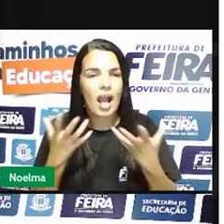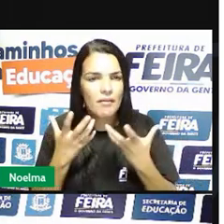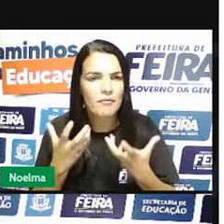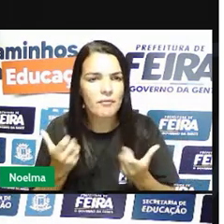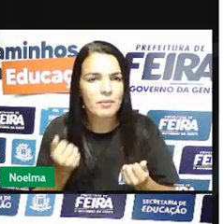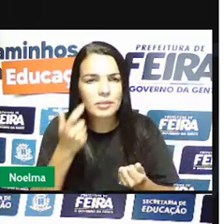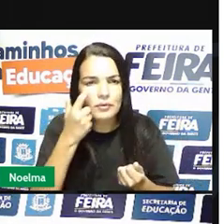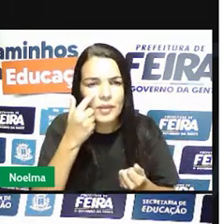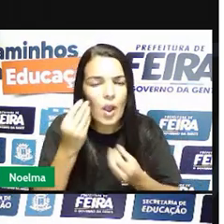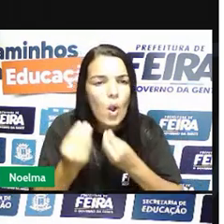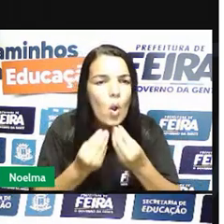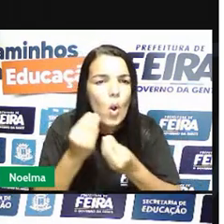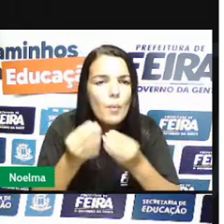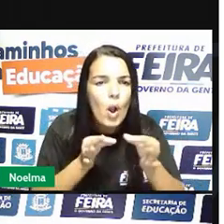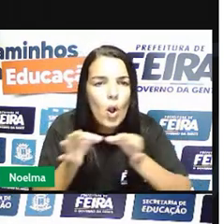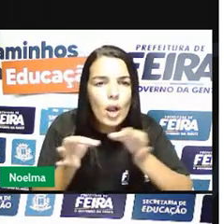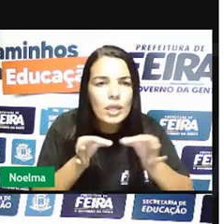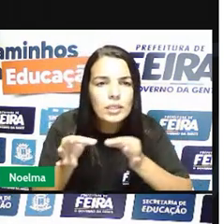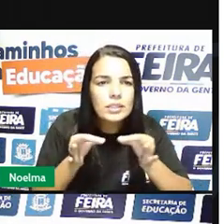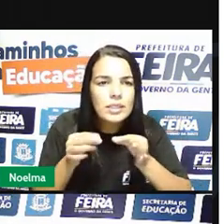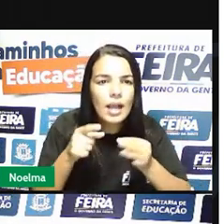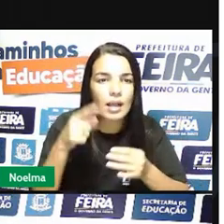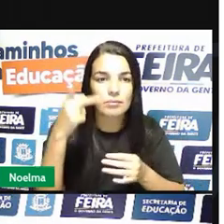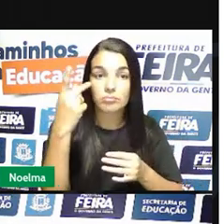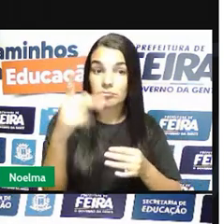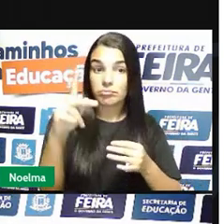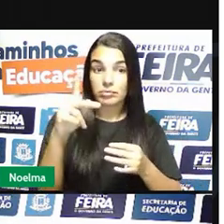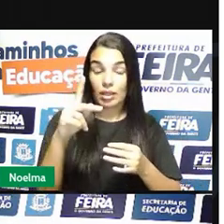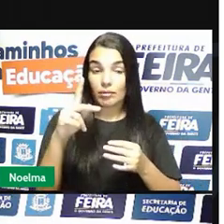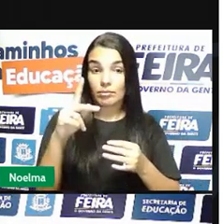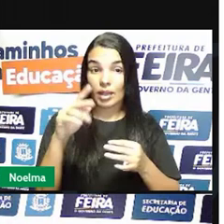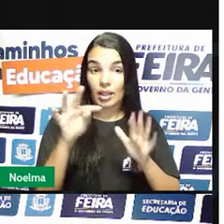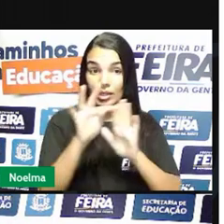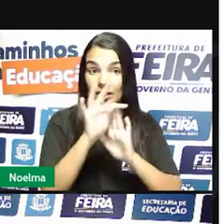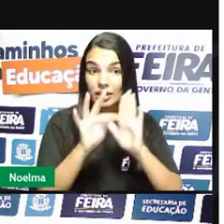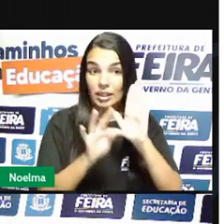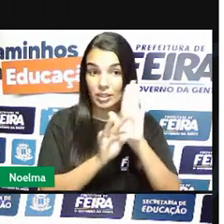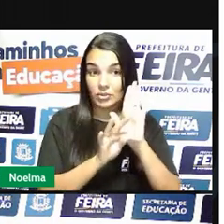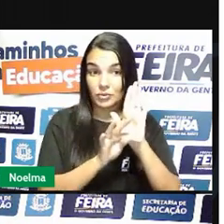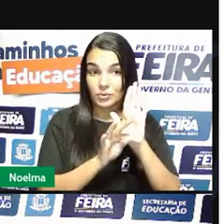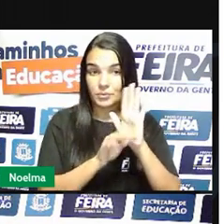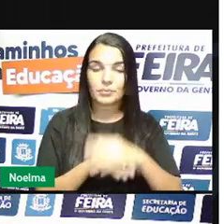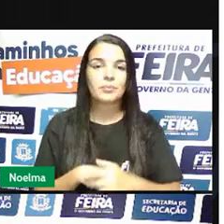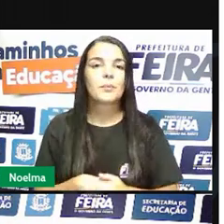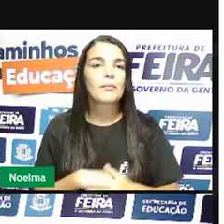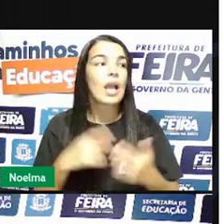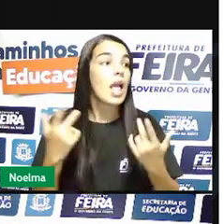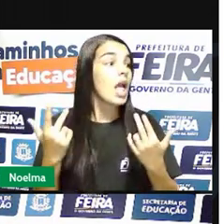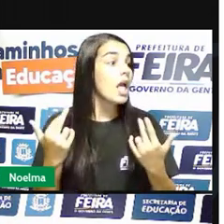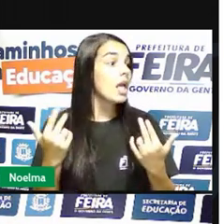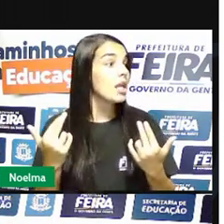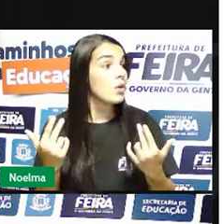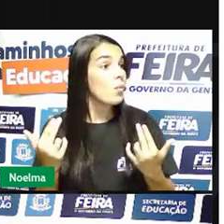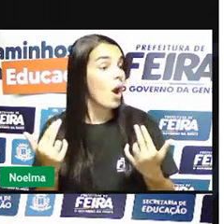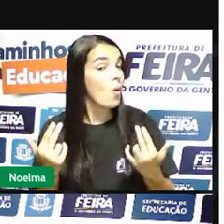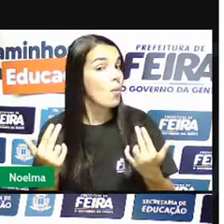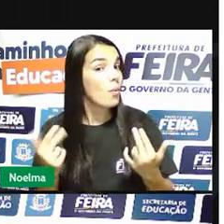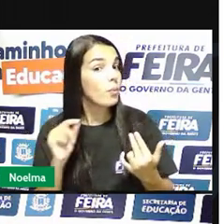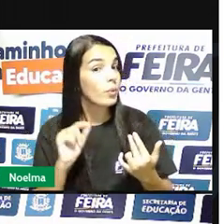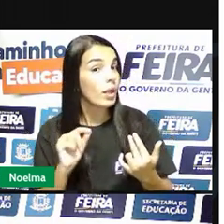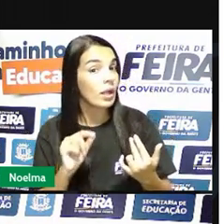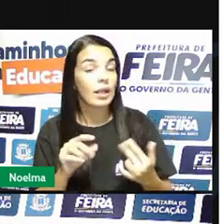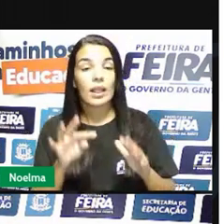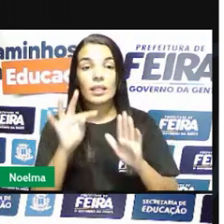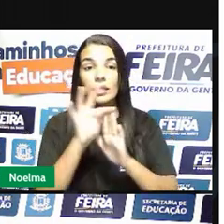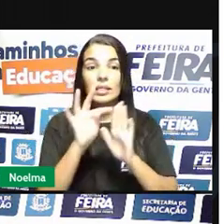Vamos planejar agora o nosso texto. Assim como a gente planeja uma viagem, os